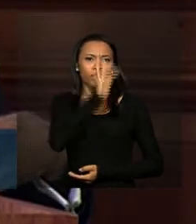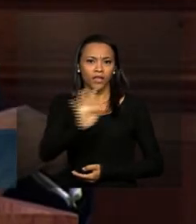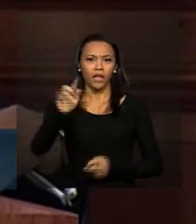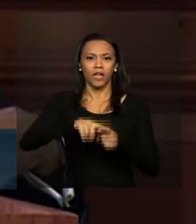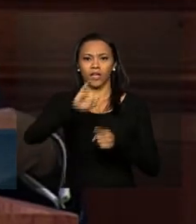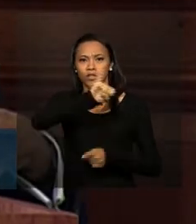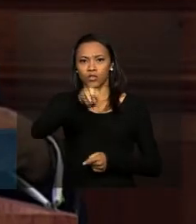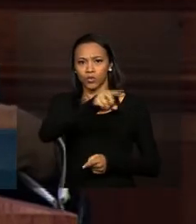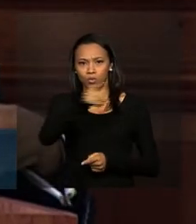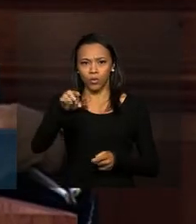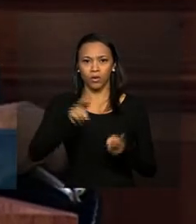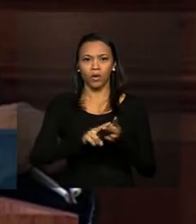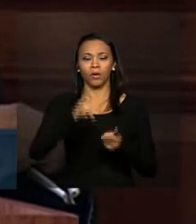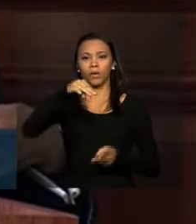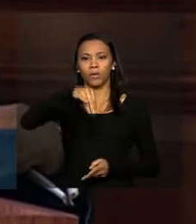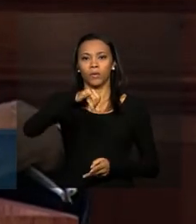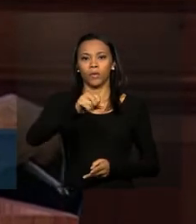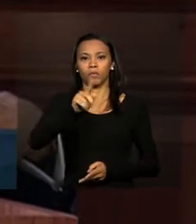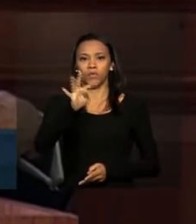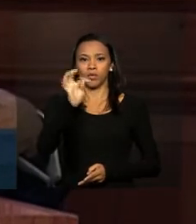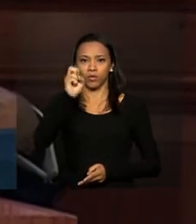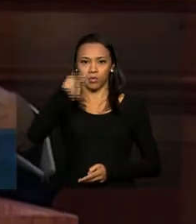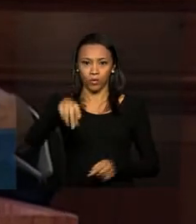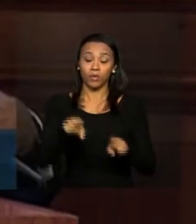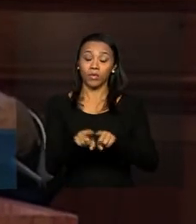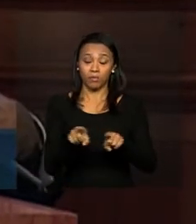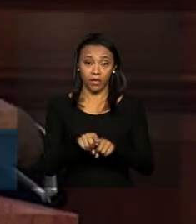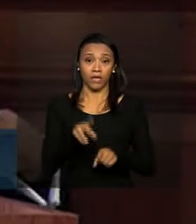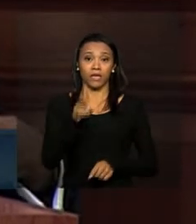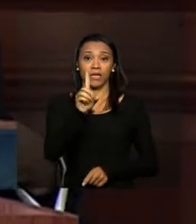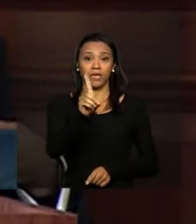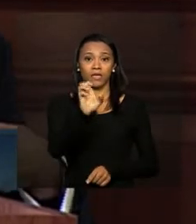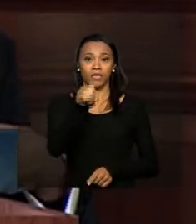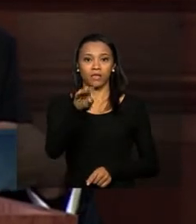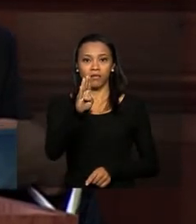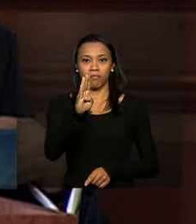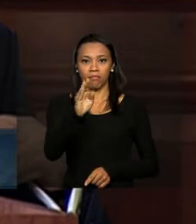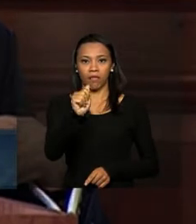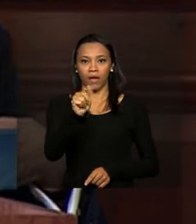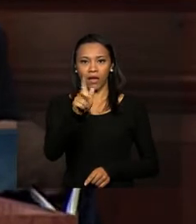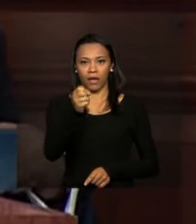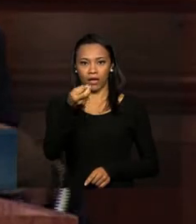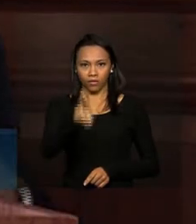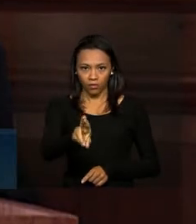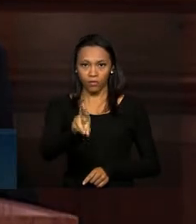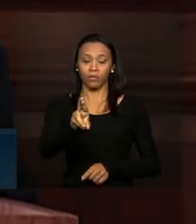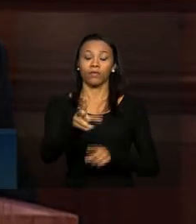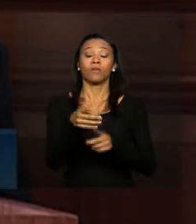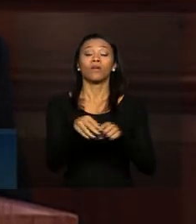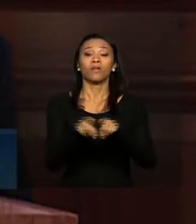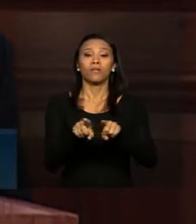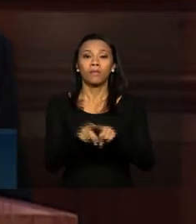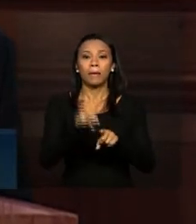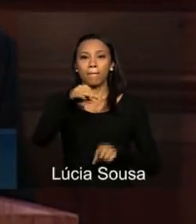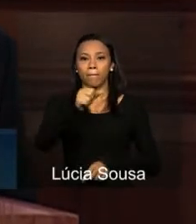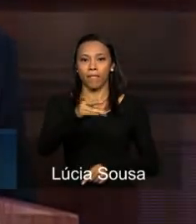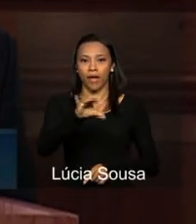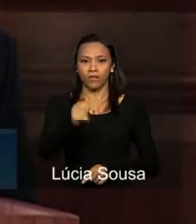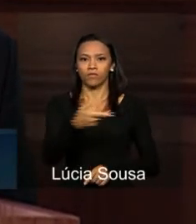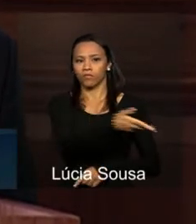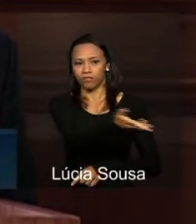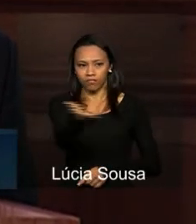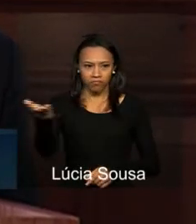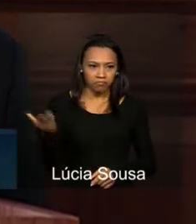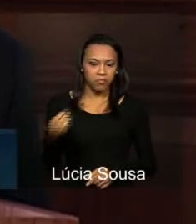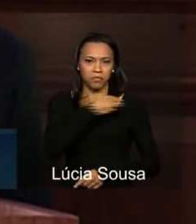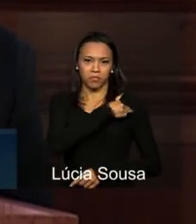Moraes e Nilton Cardoso Júnior, desembargador Milton Nobre, Márcio Lacerda, senhores ministros do